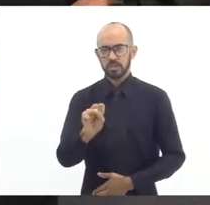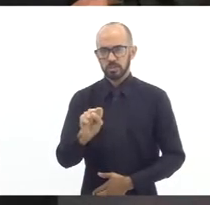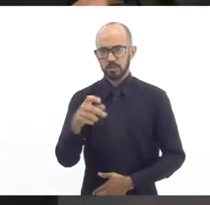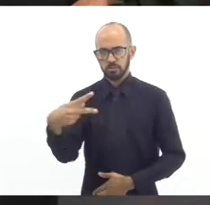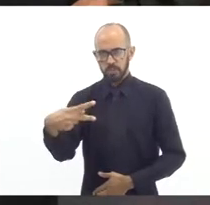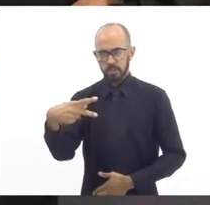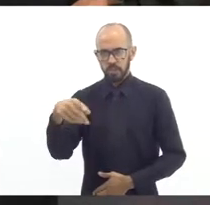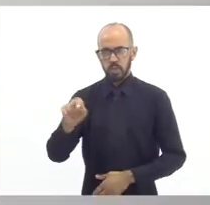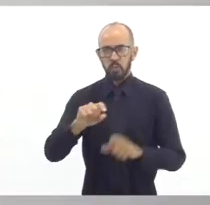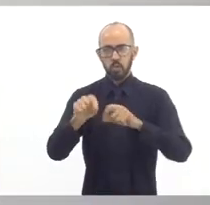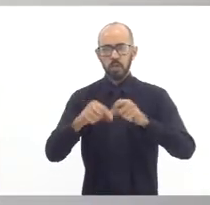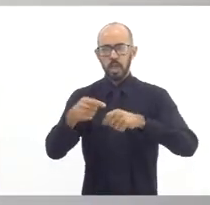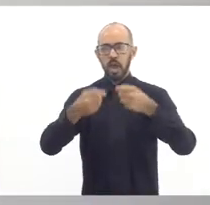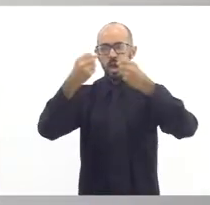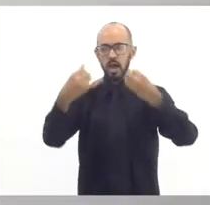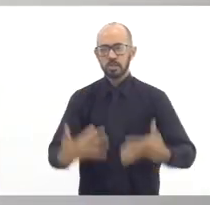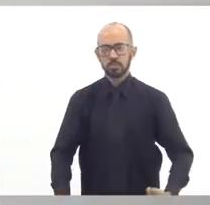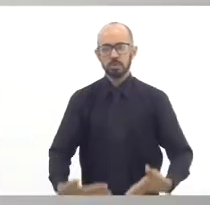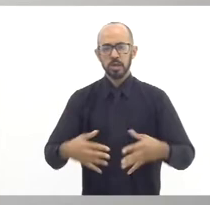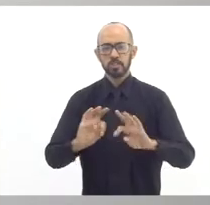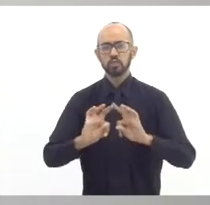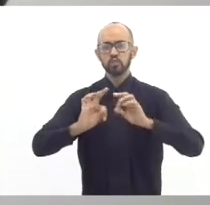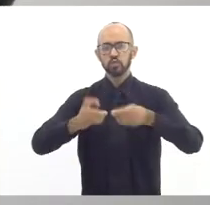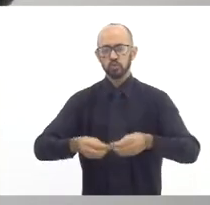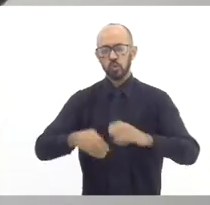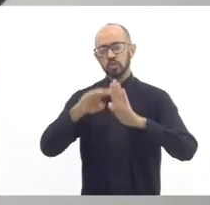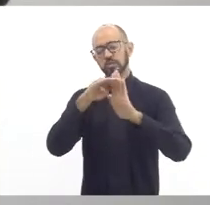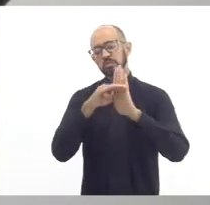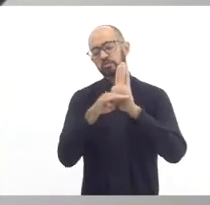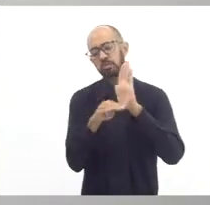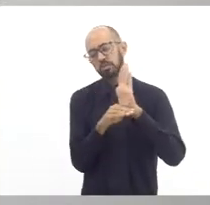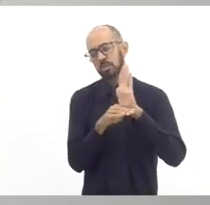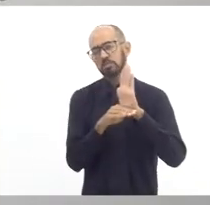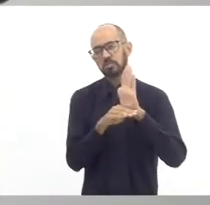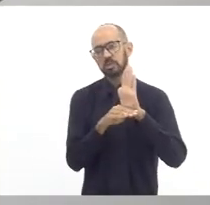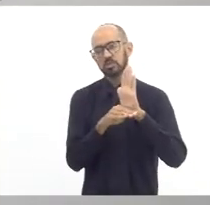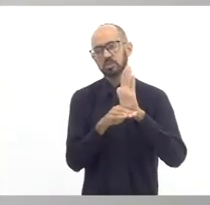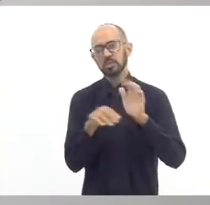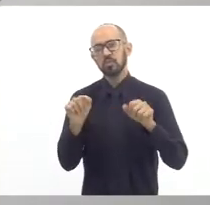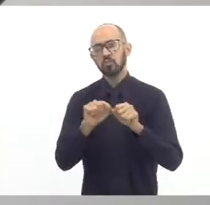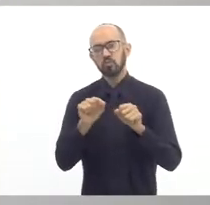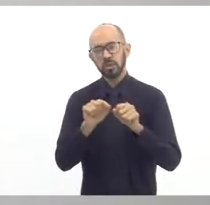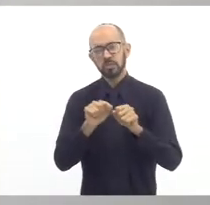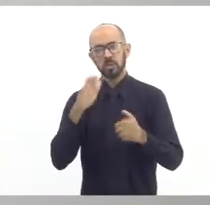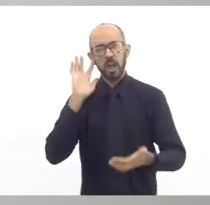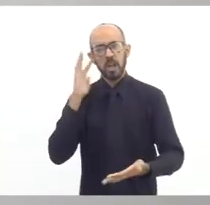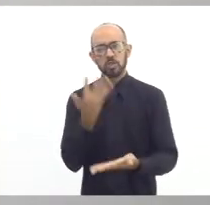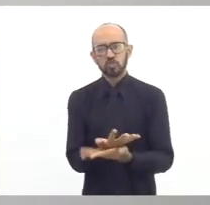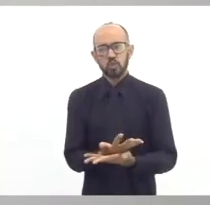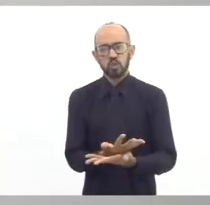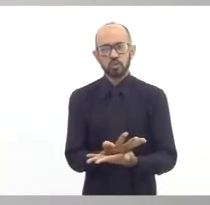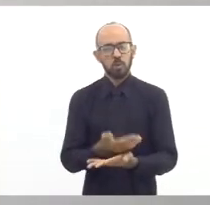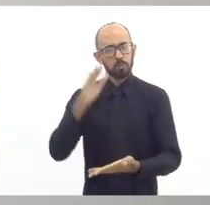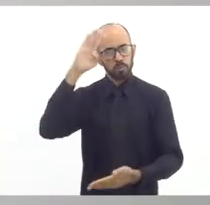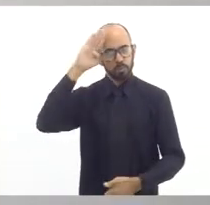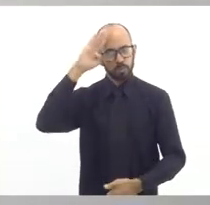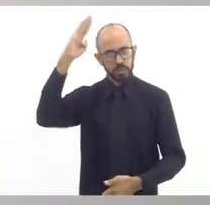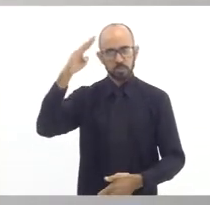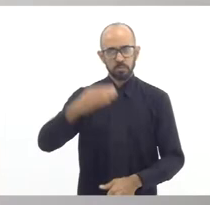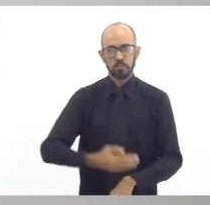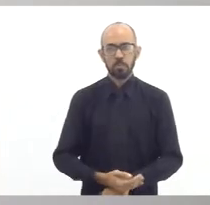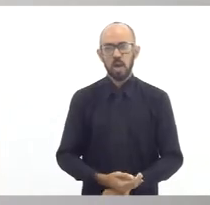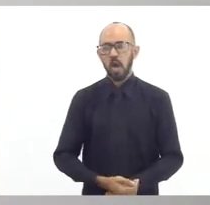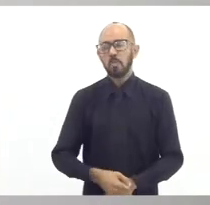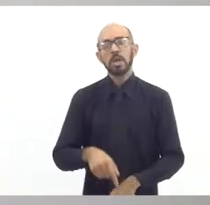a descrição desses procedimentos adotados para a emissão de resoluções, principalmente nesse